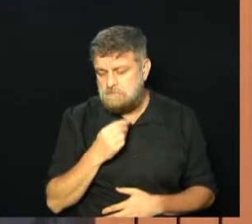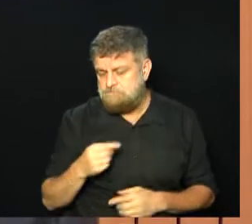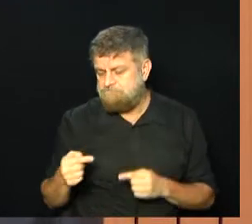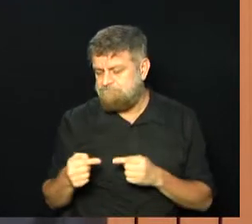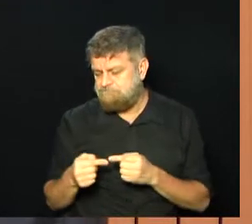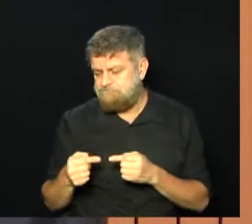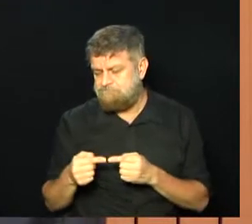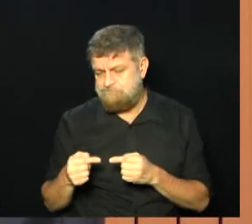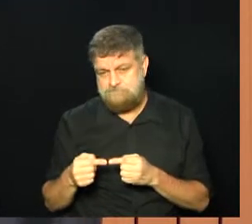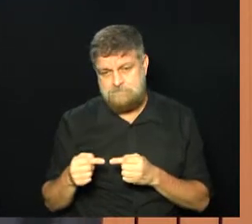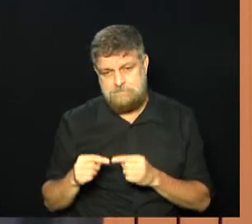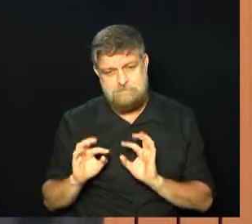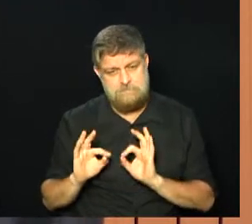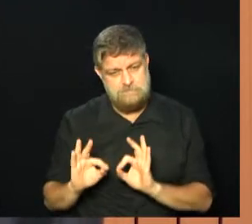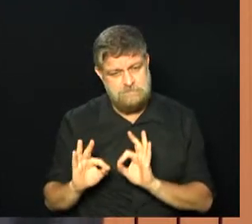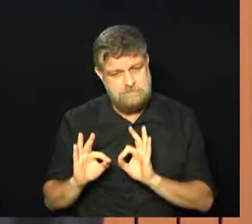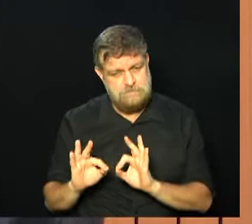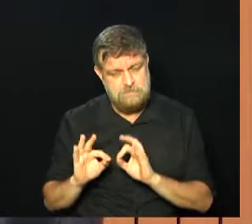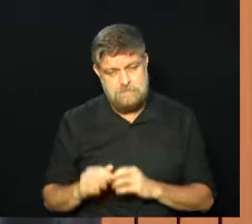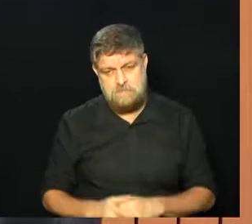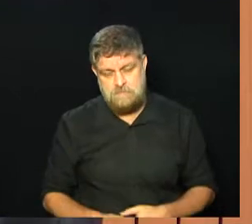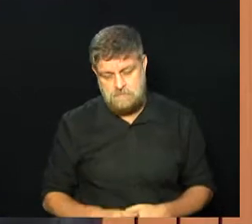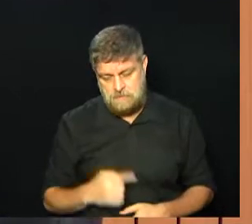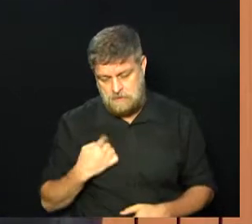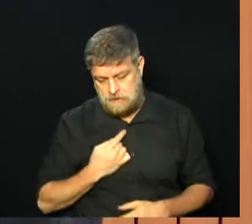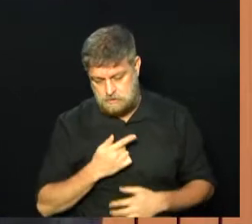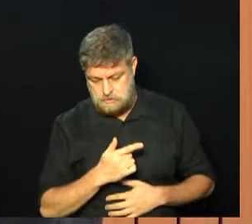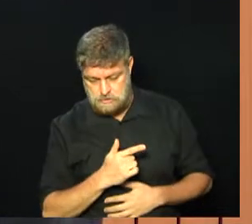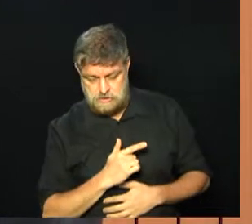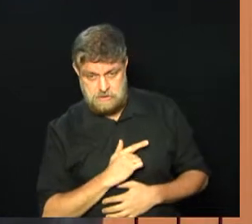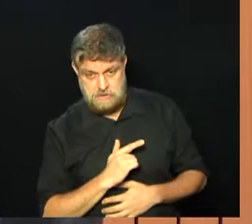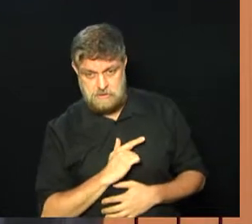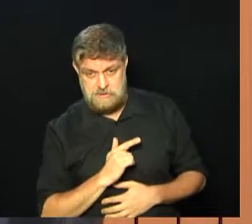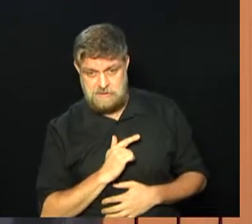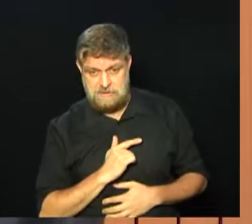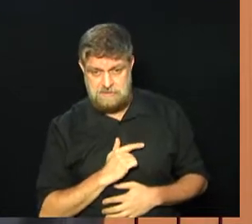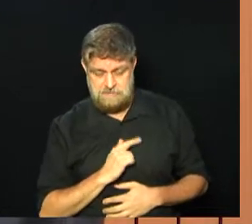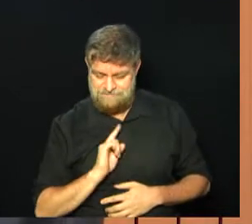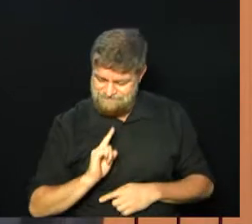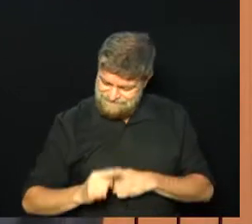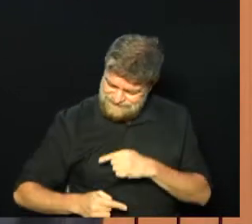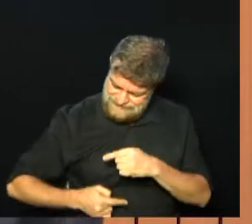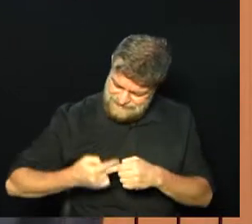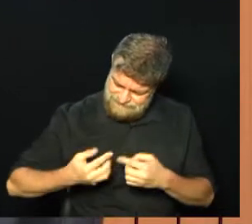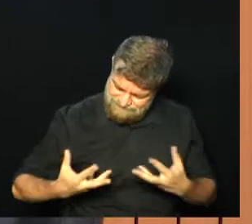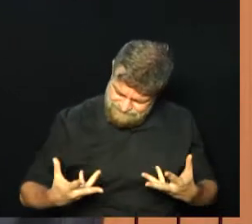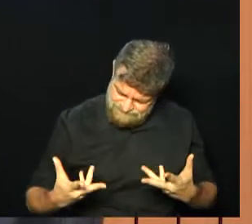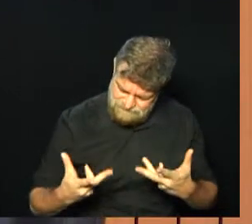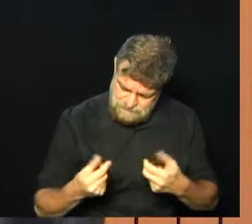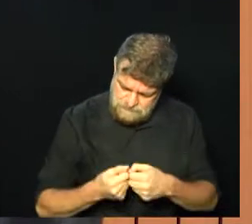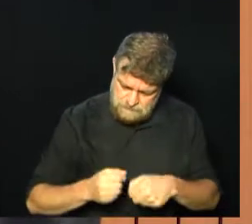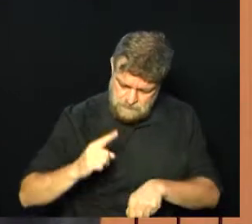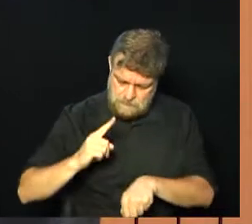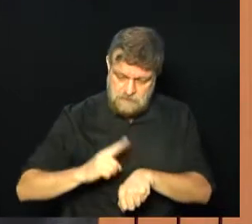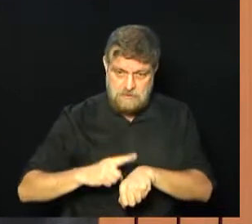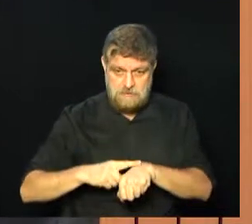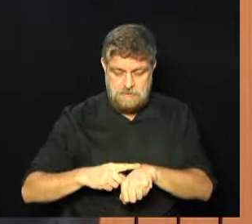oportuno, né, e que tenhamos aí bons resultados, que o tempo seja